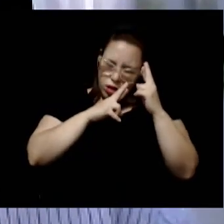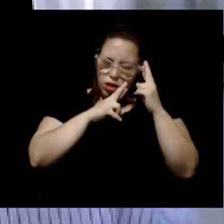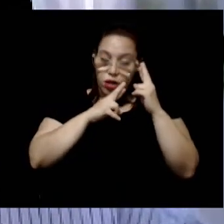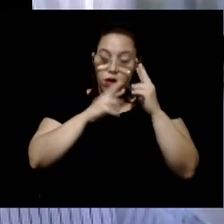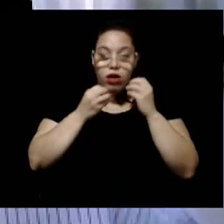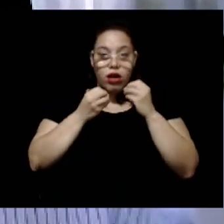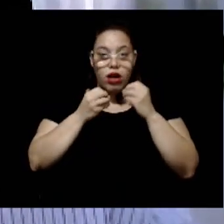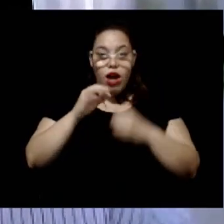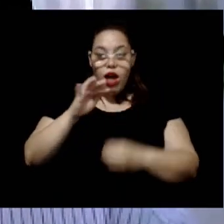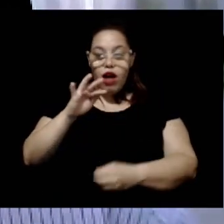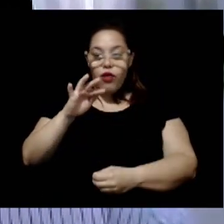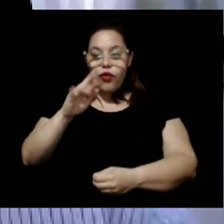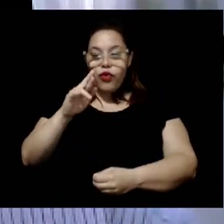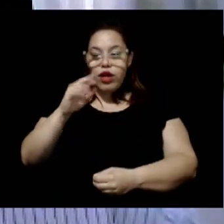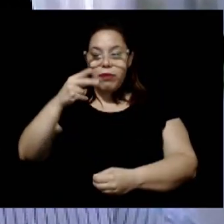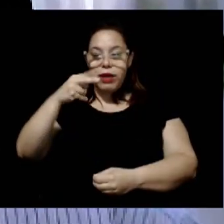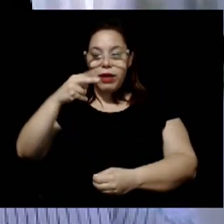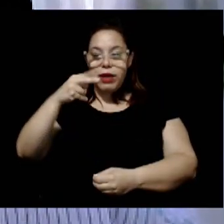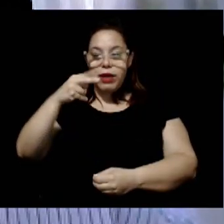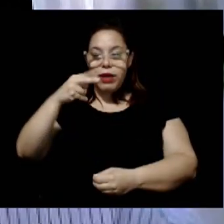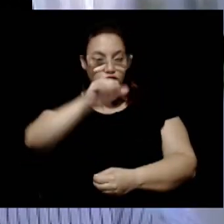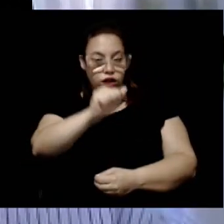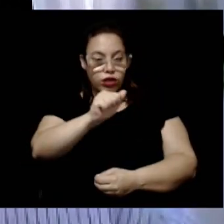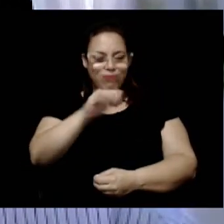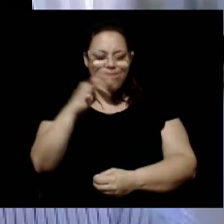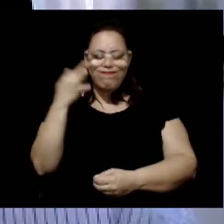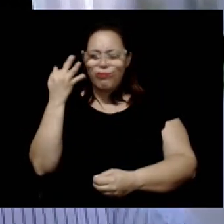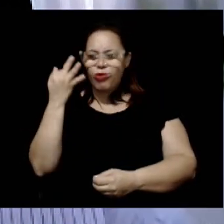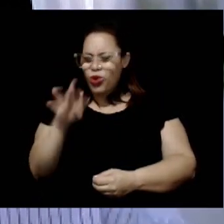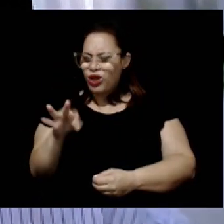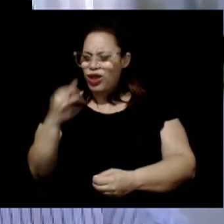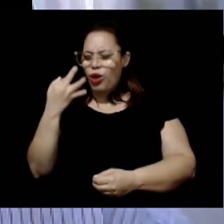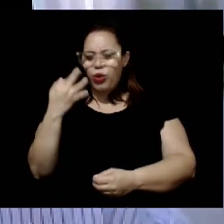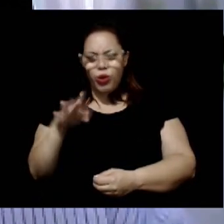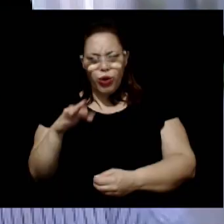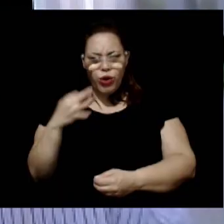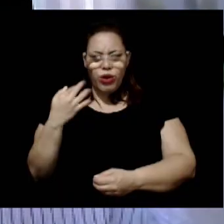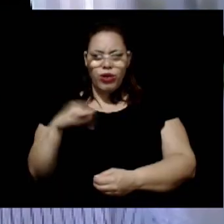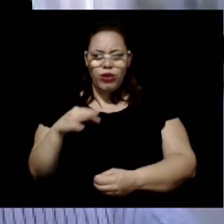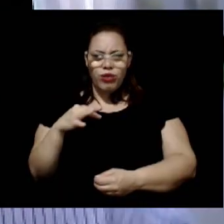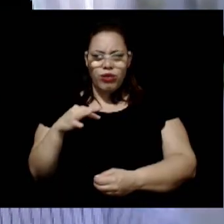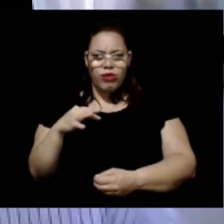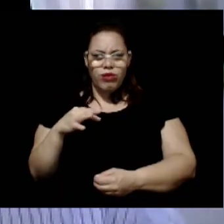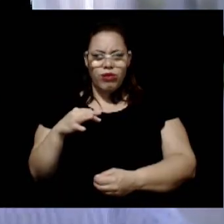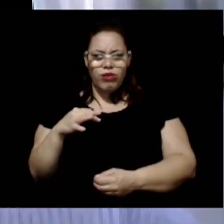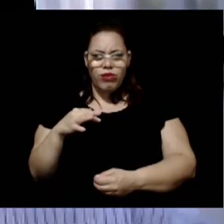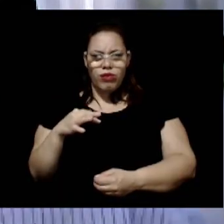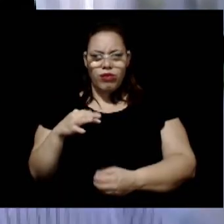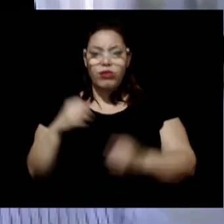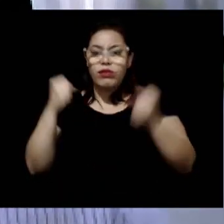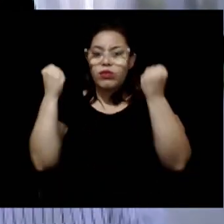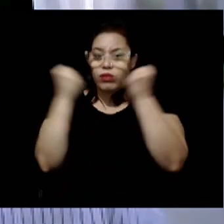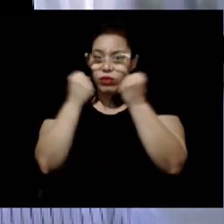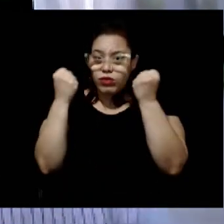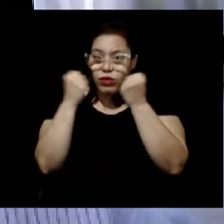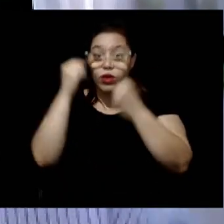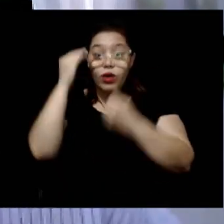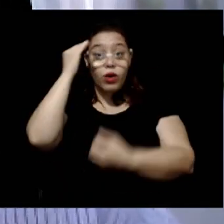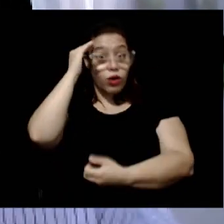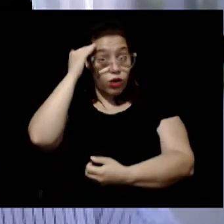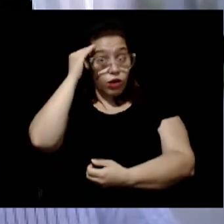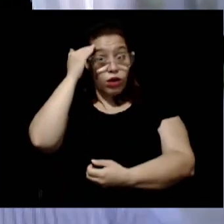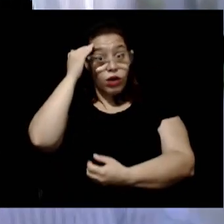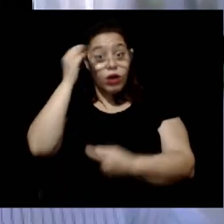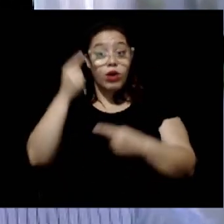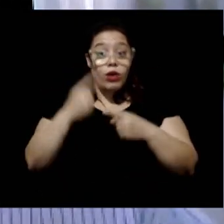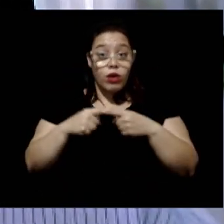doença que gera muita dor, às vezes o paciente até resiste à atividade física, eu entendo, porque faz atividade e